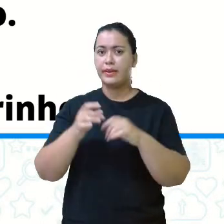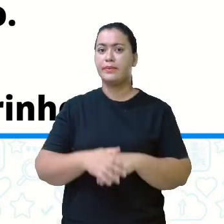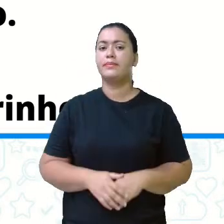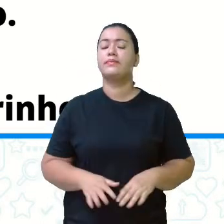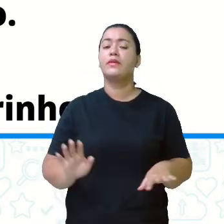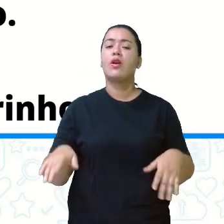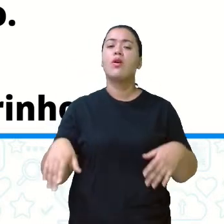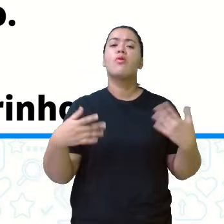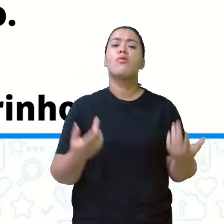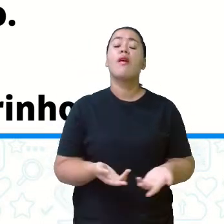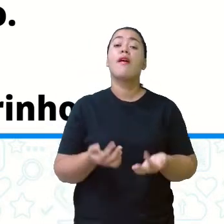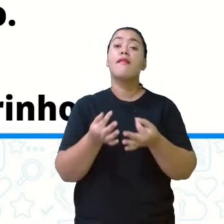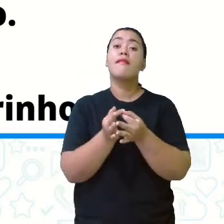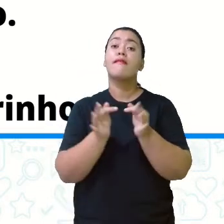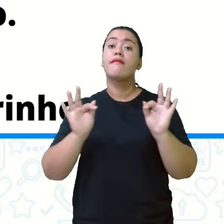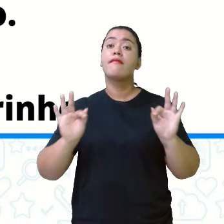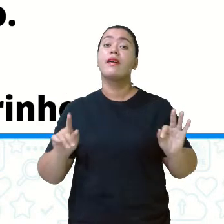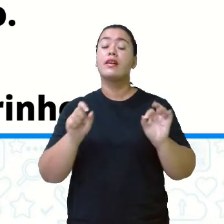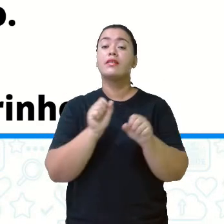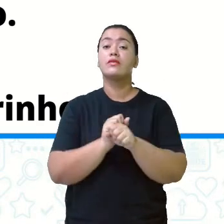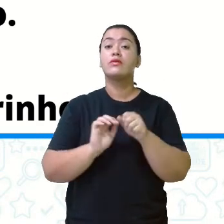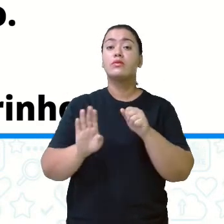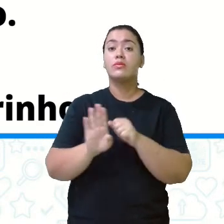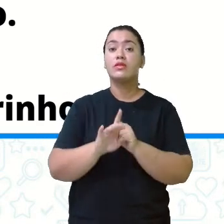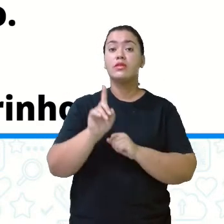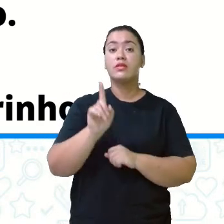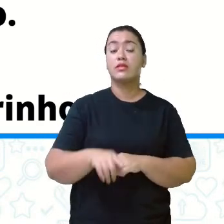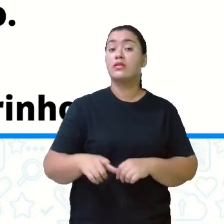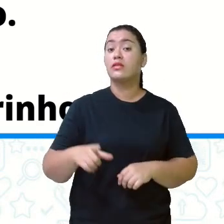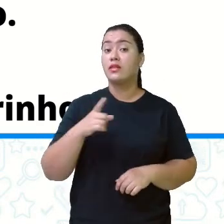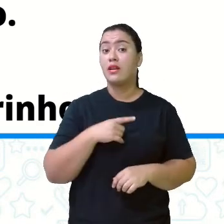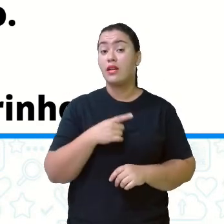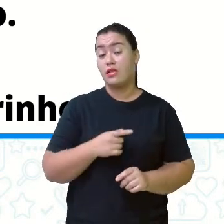que frase o substantivo está no